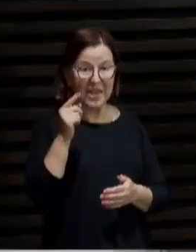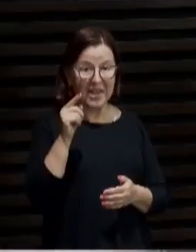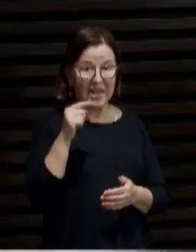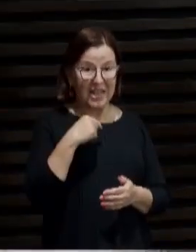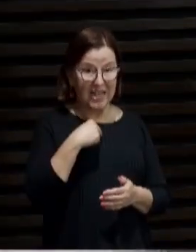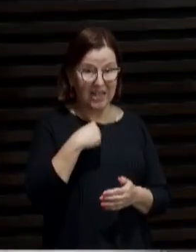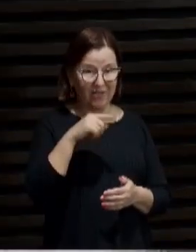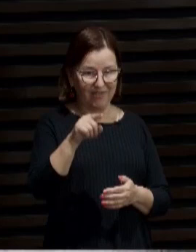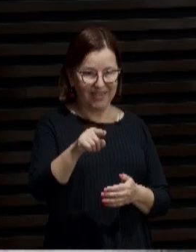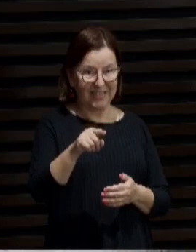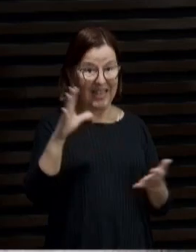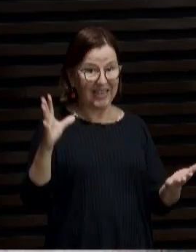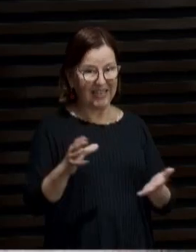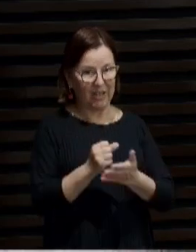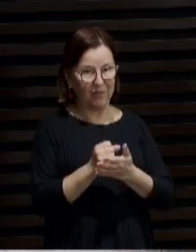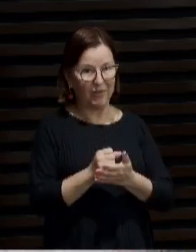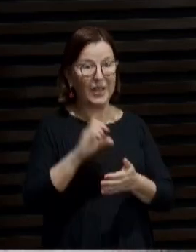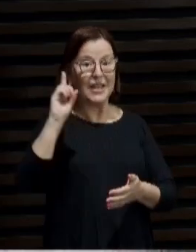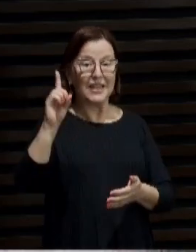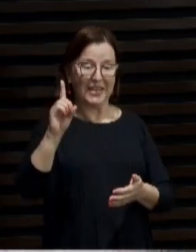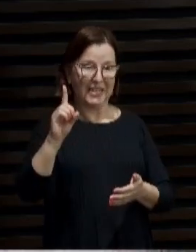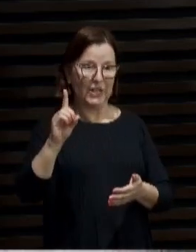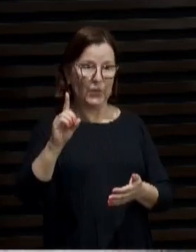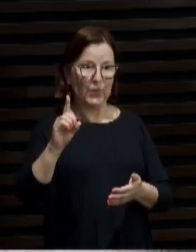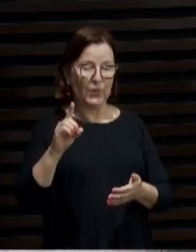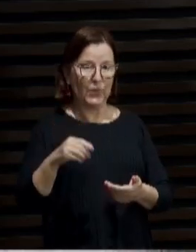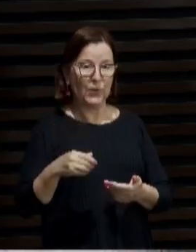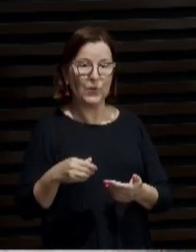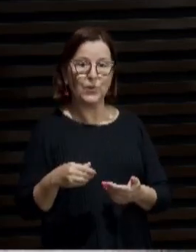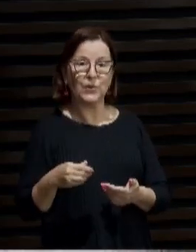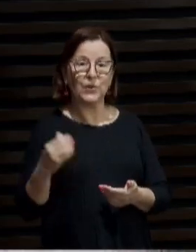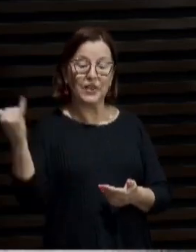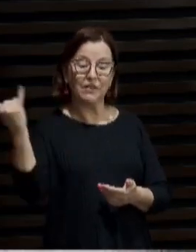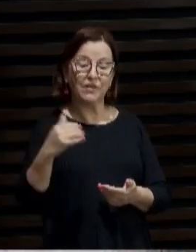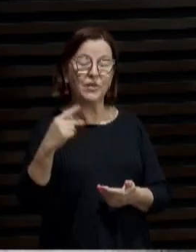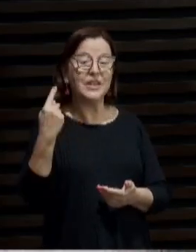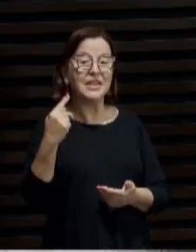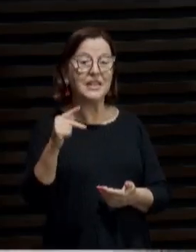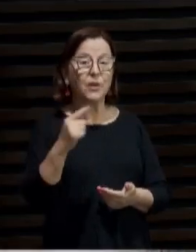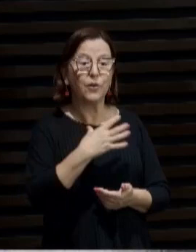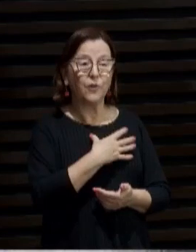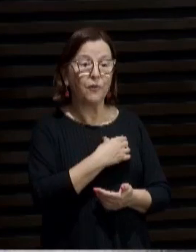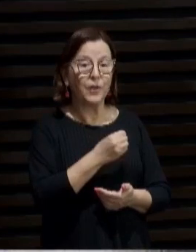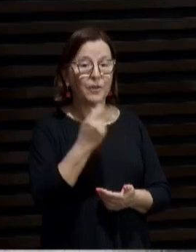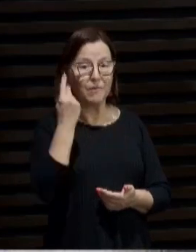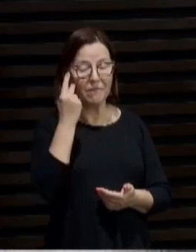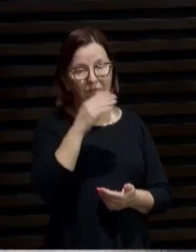salvos, Ele teve que entregar o seu filho para morrer. Não foi apenas falar. Foi muito mais do que isso, meu